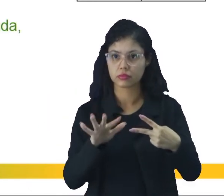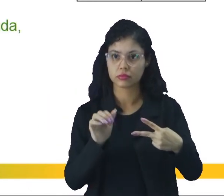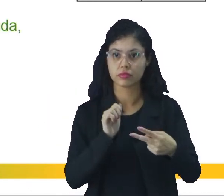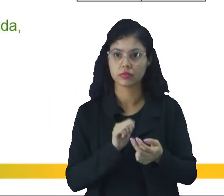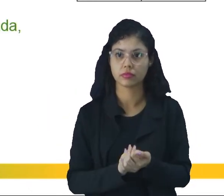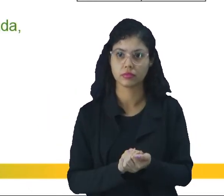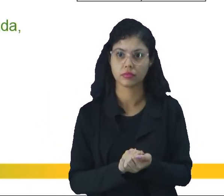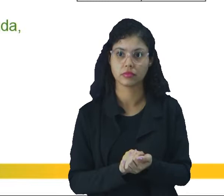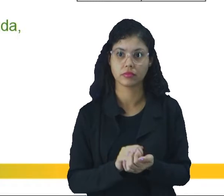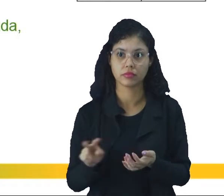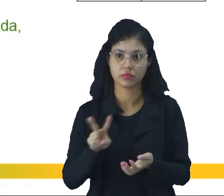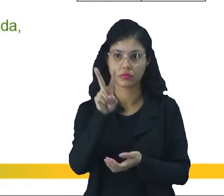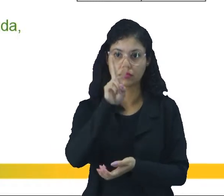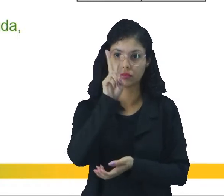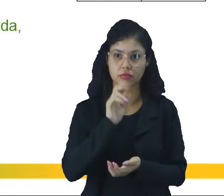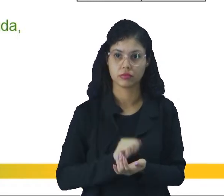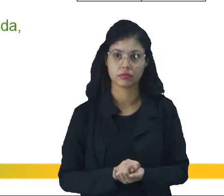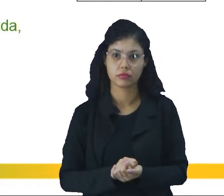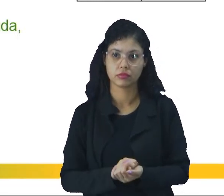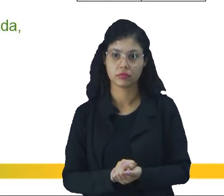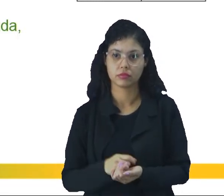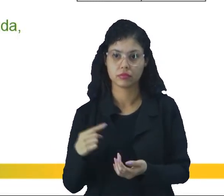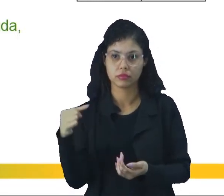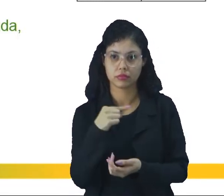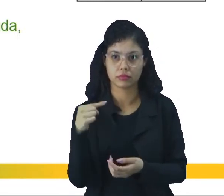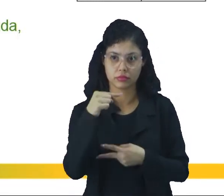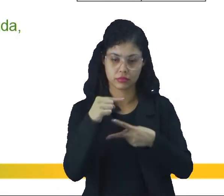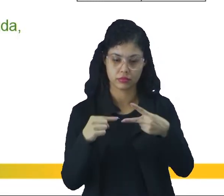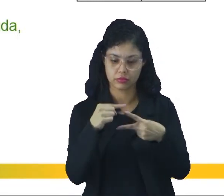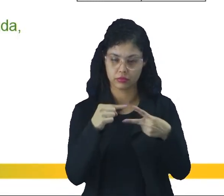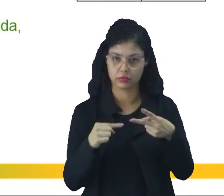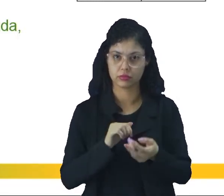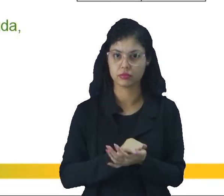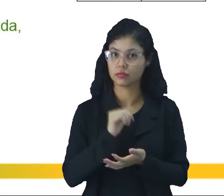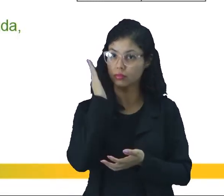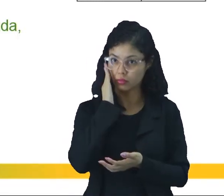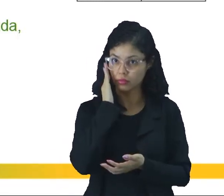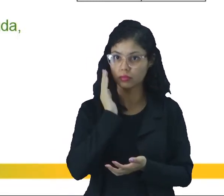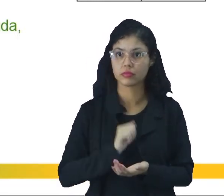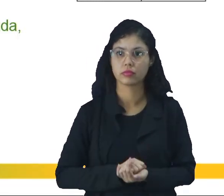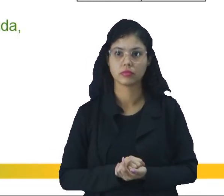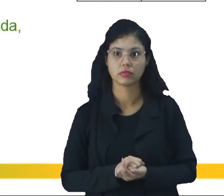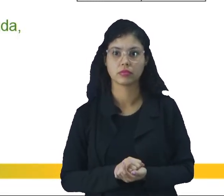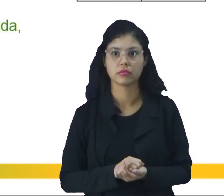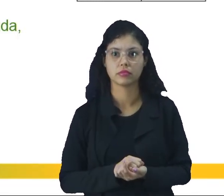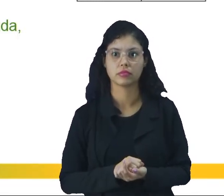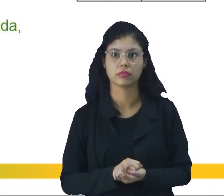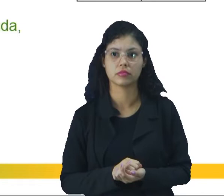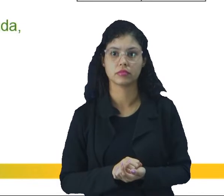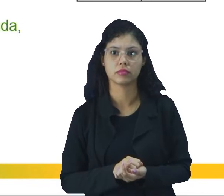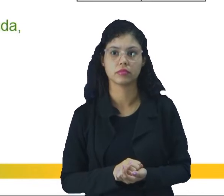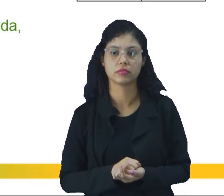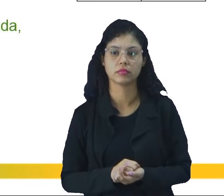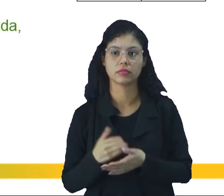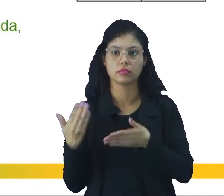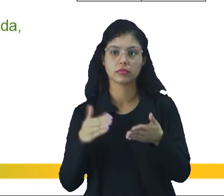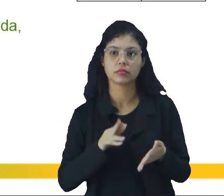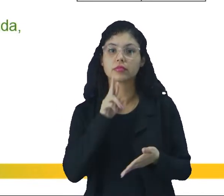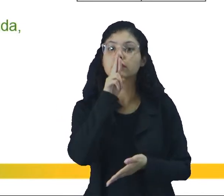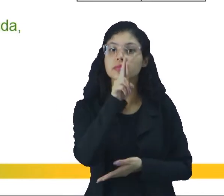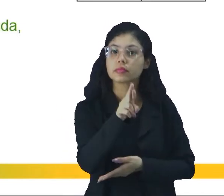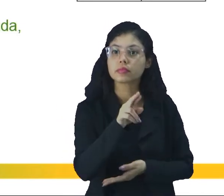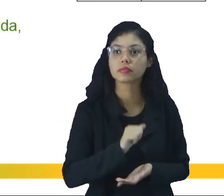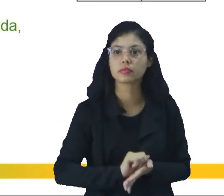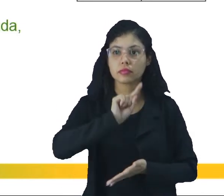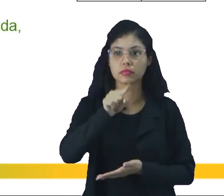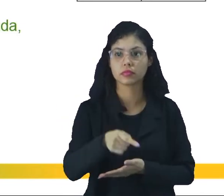Ó, o valor maior menos essas duas áreas, compreendeu? Ó? E eu vou chegar em que